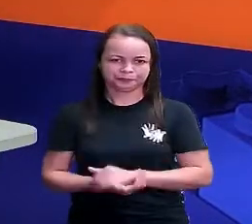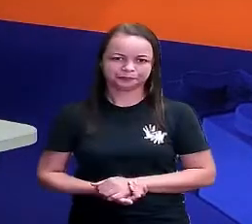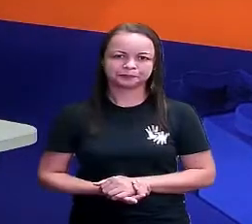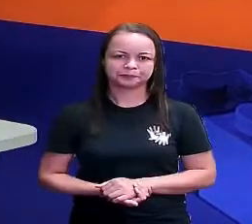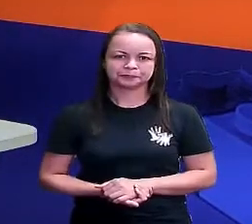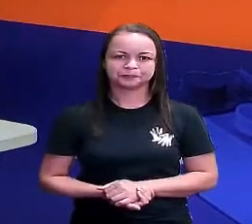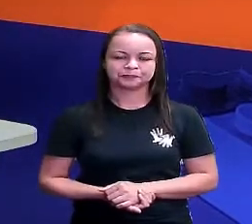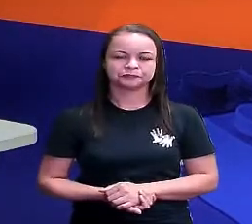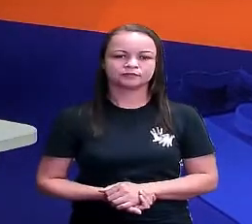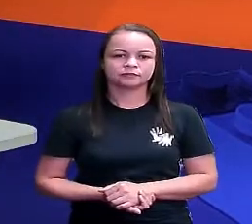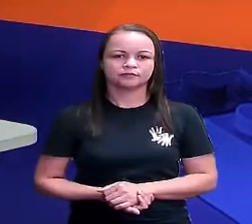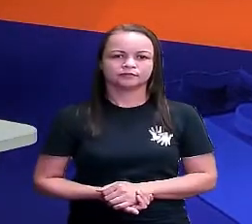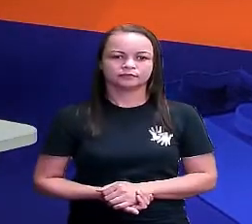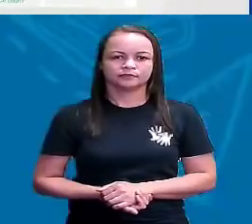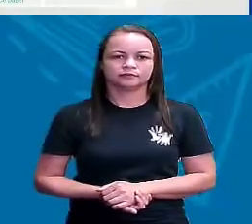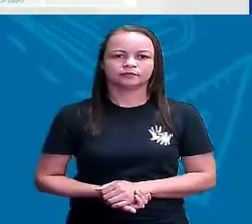bom?